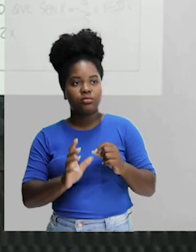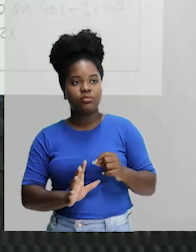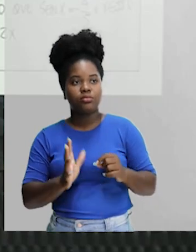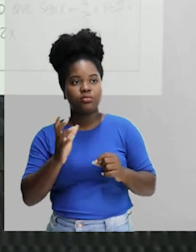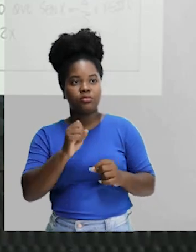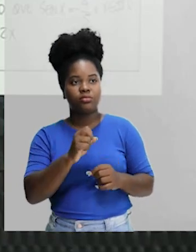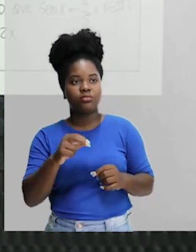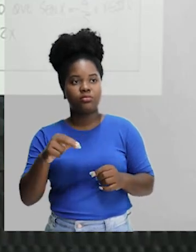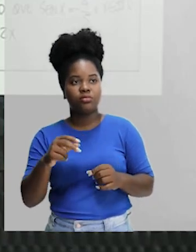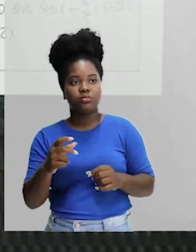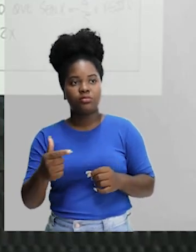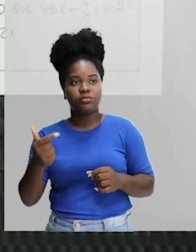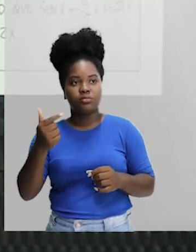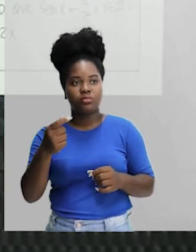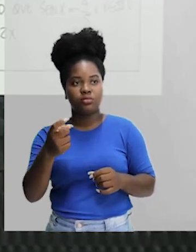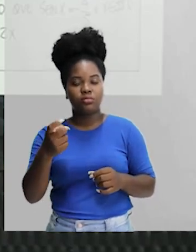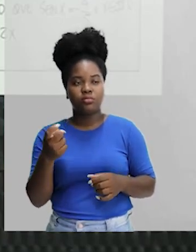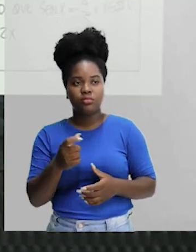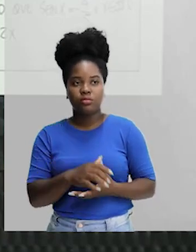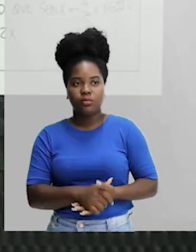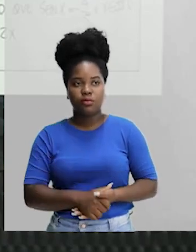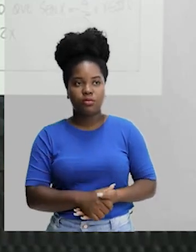seno ao quadrado de x